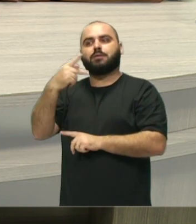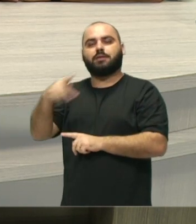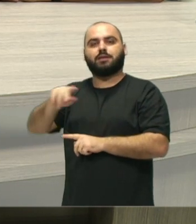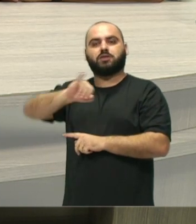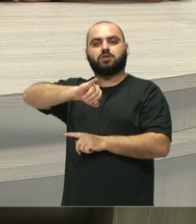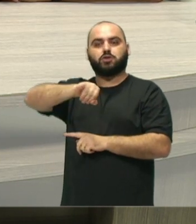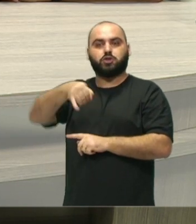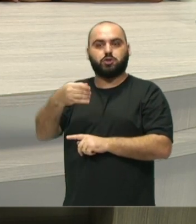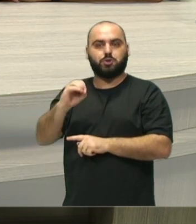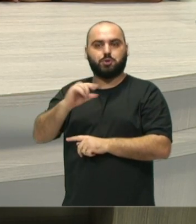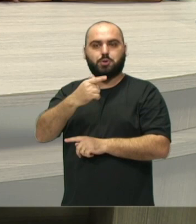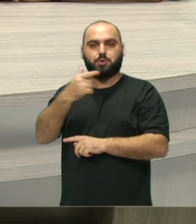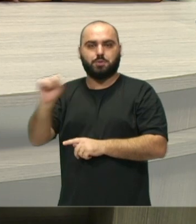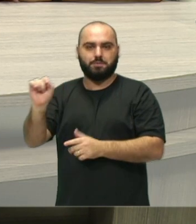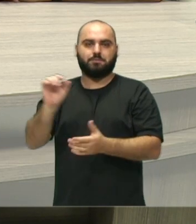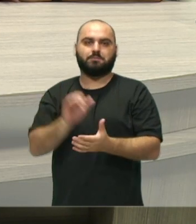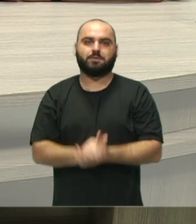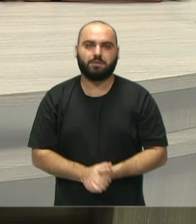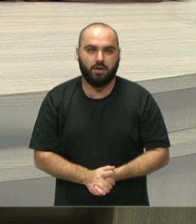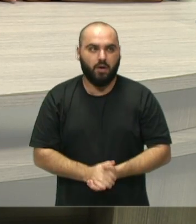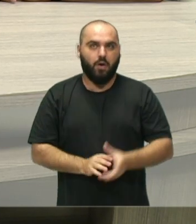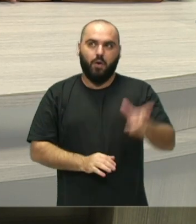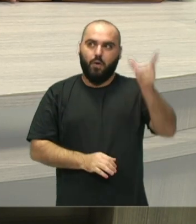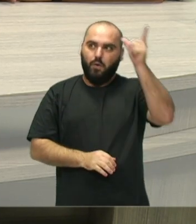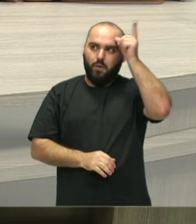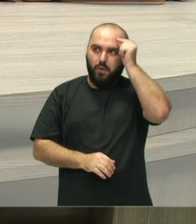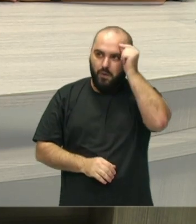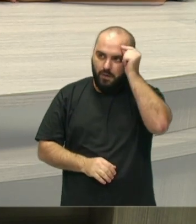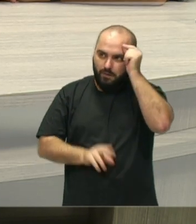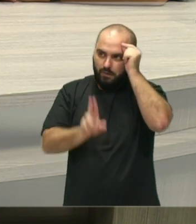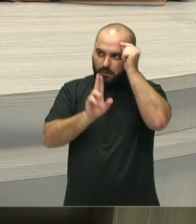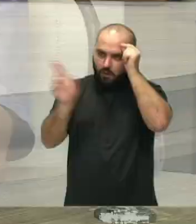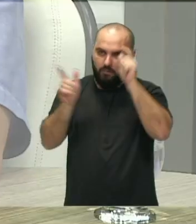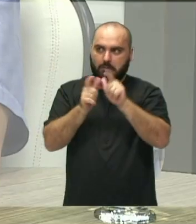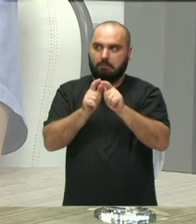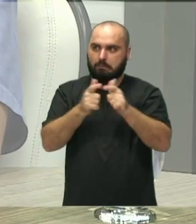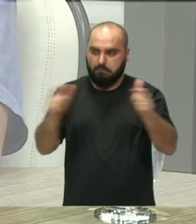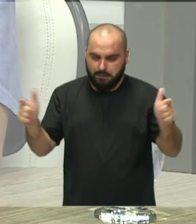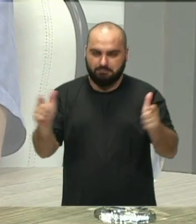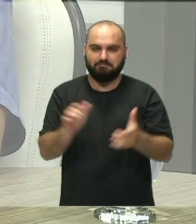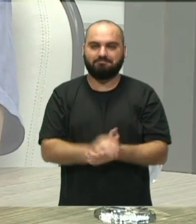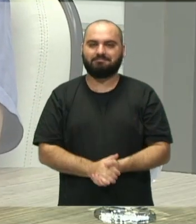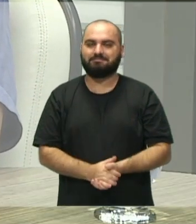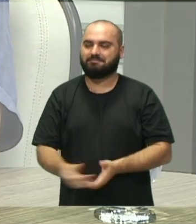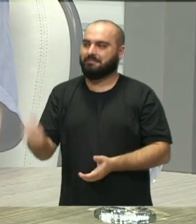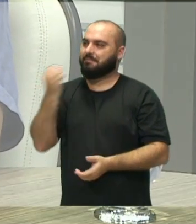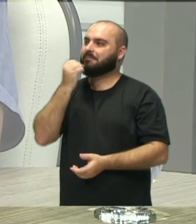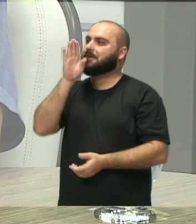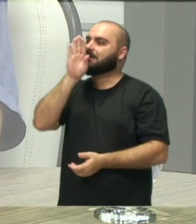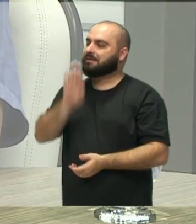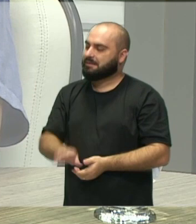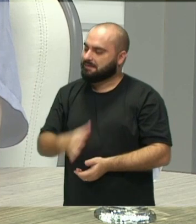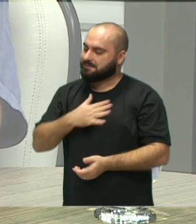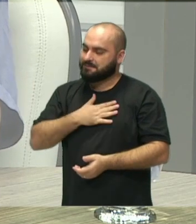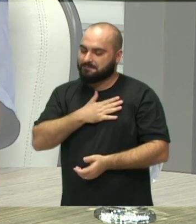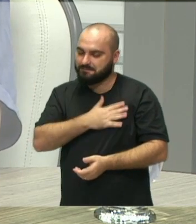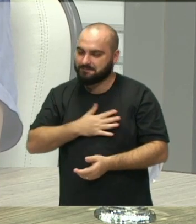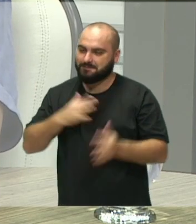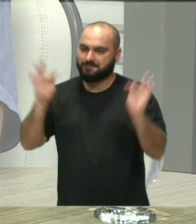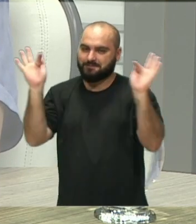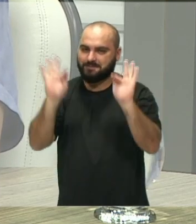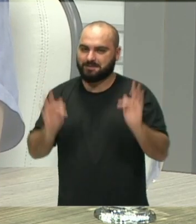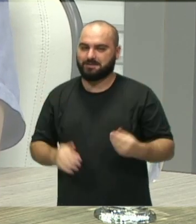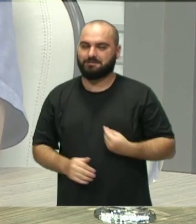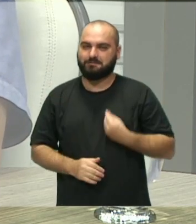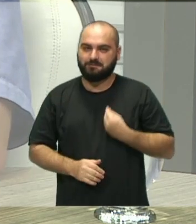Que cargo intenso, né? Boa tarde, Elisa. Boa Uma tarde. satisfação estar com vocês aqui, com todo o